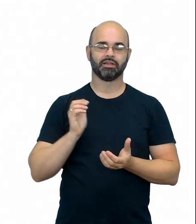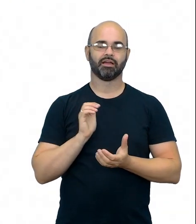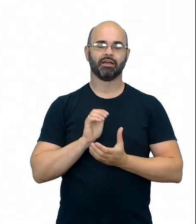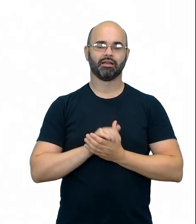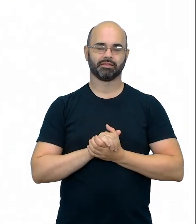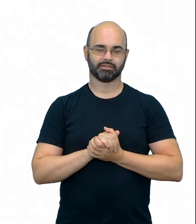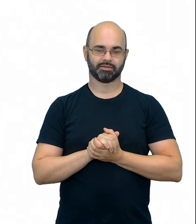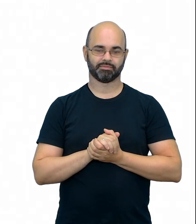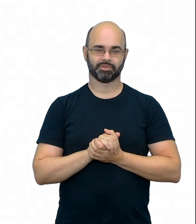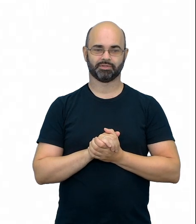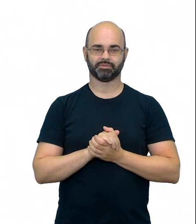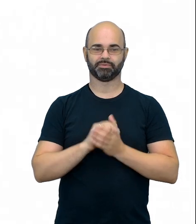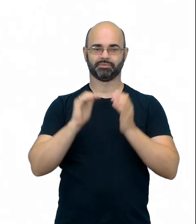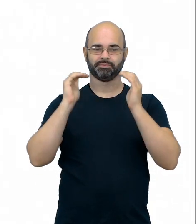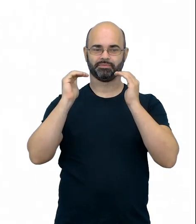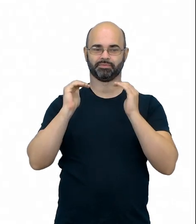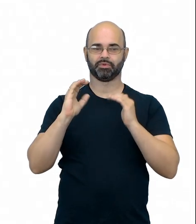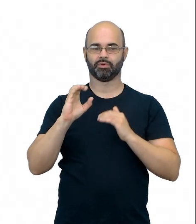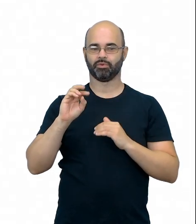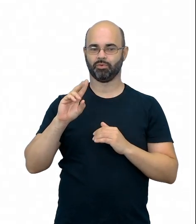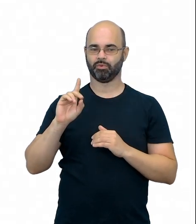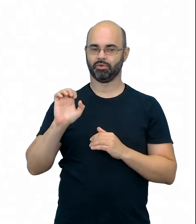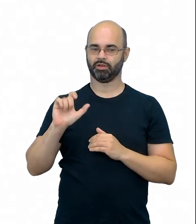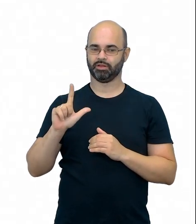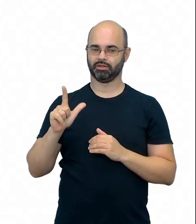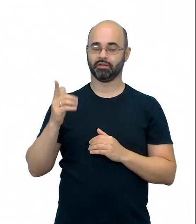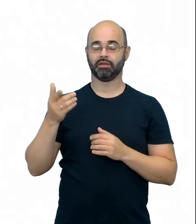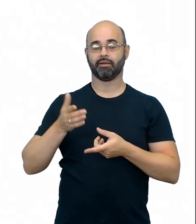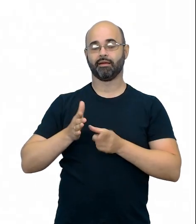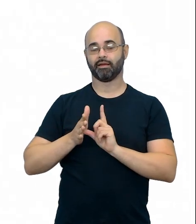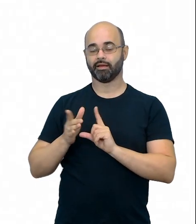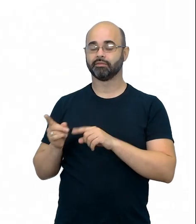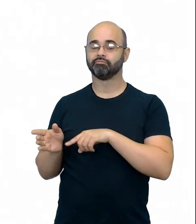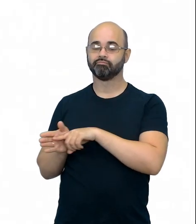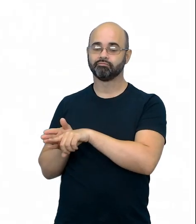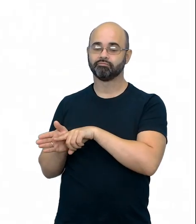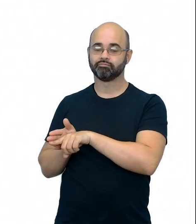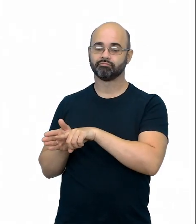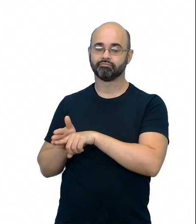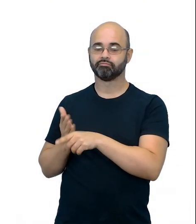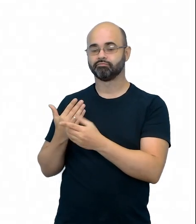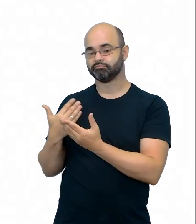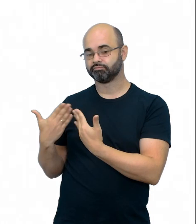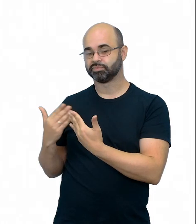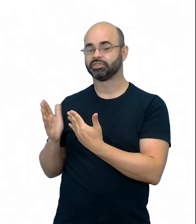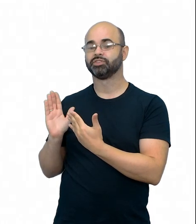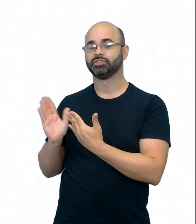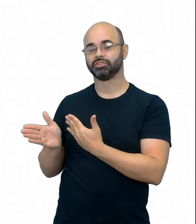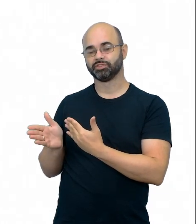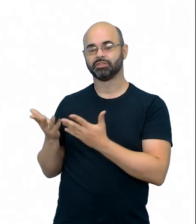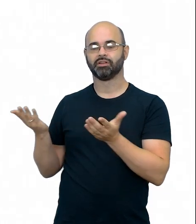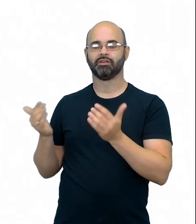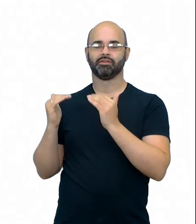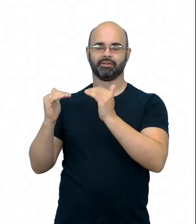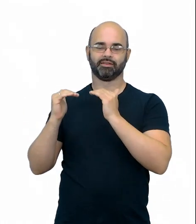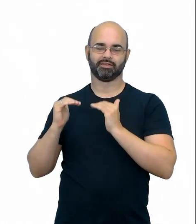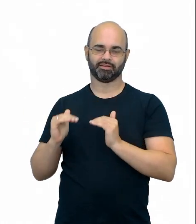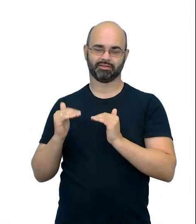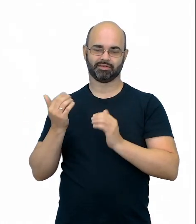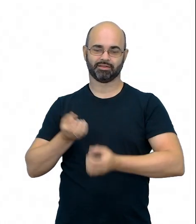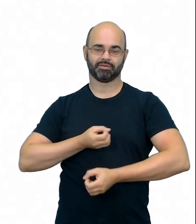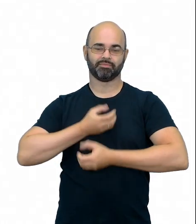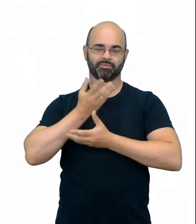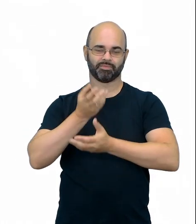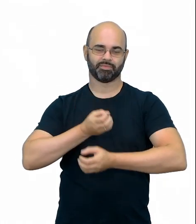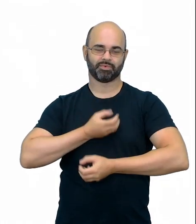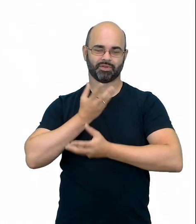cordel, tá? Já foi feito o levantamento prévio, então agora, com uma parte do poema em mãos,